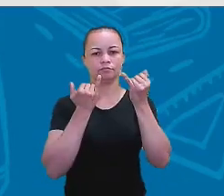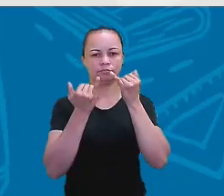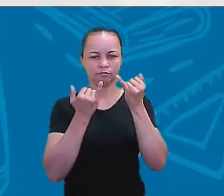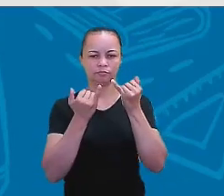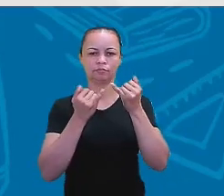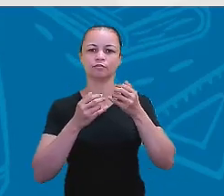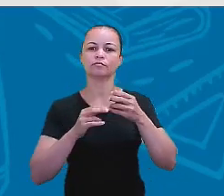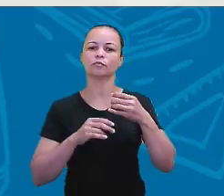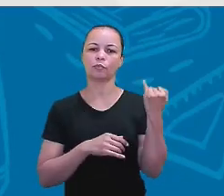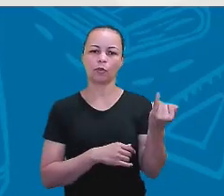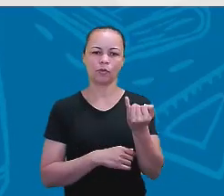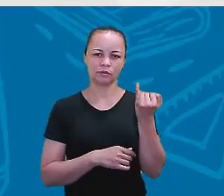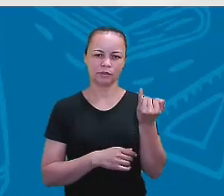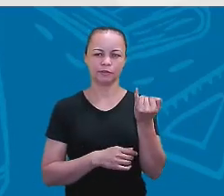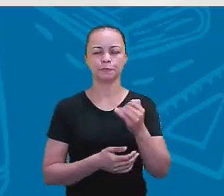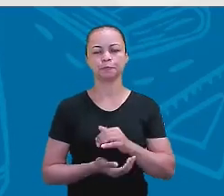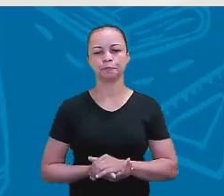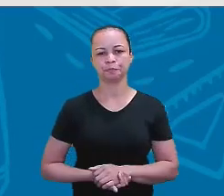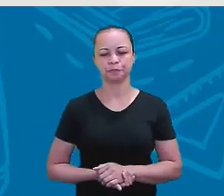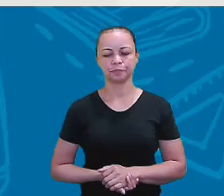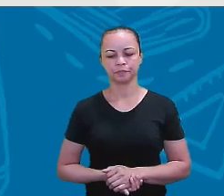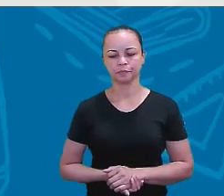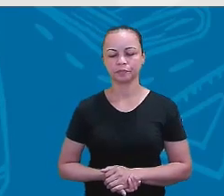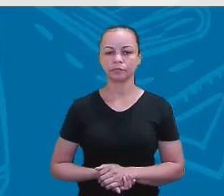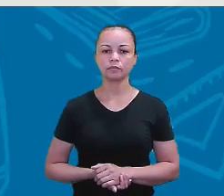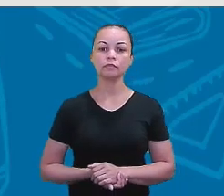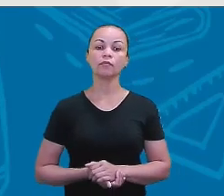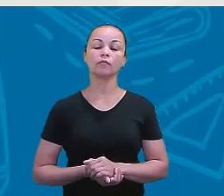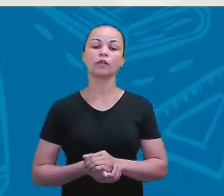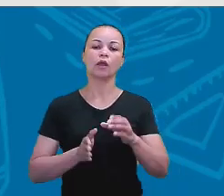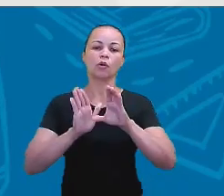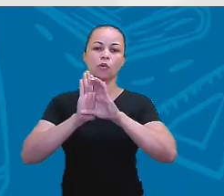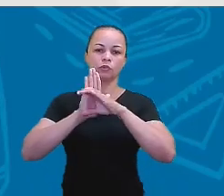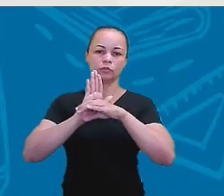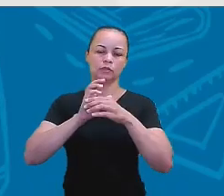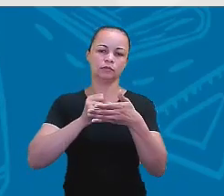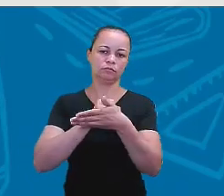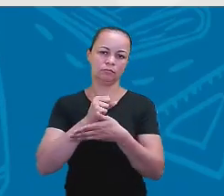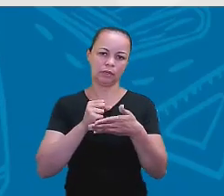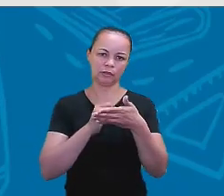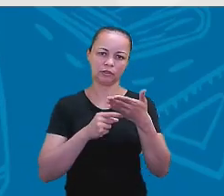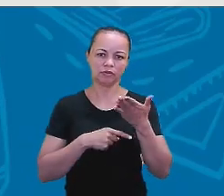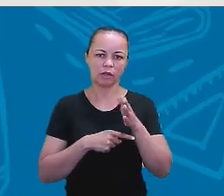toda a diferença, gente. É importante. São conceitos básicos de ecologia, gente, que vai te ajudar a